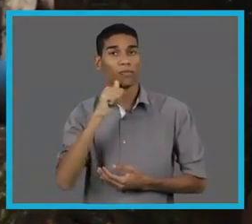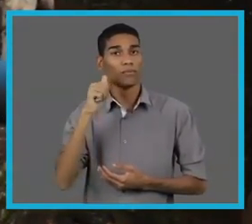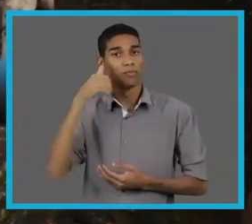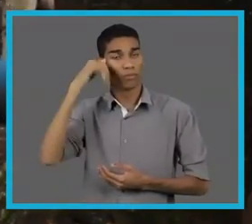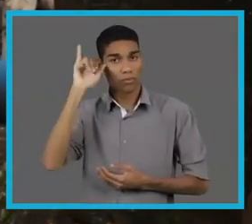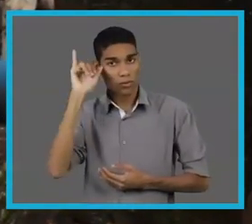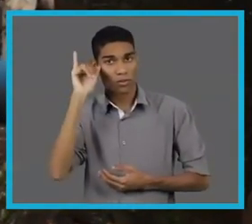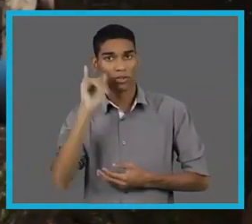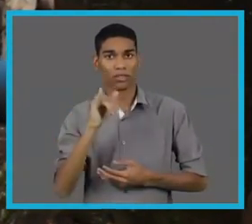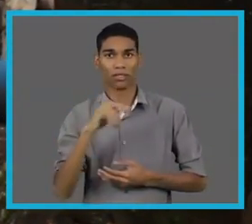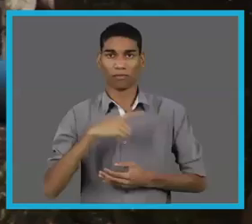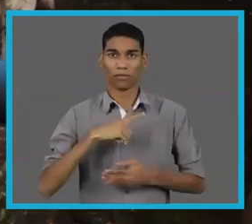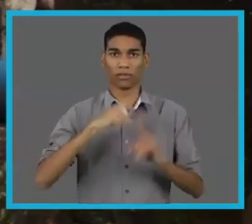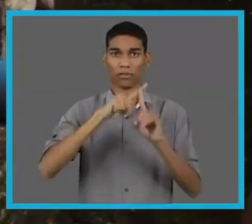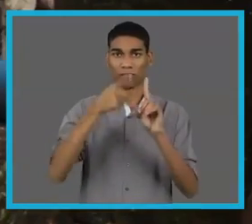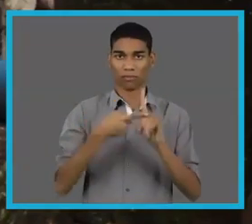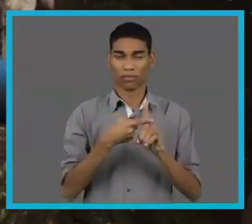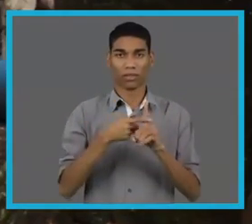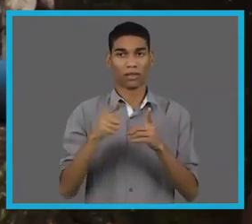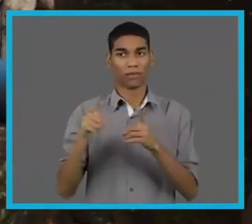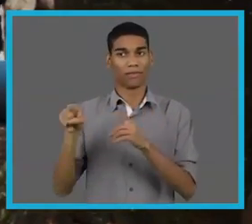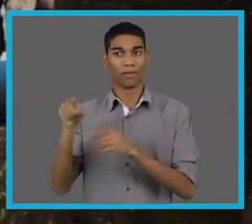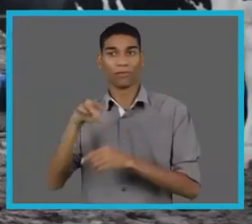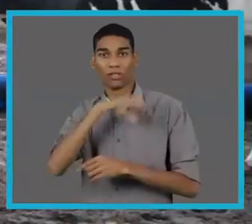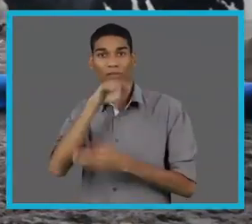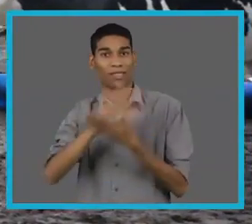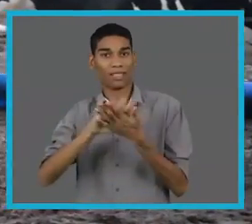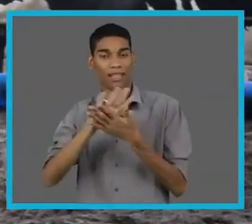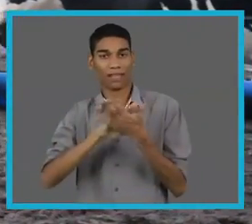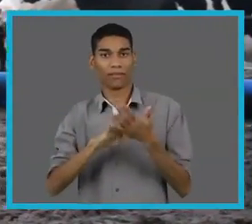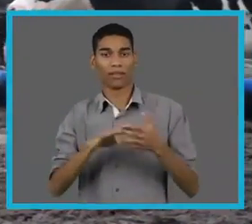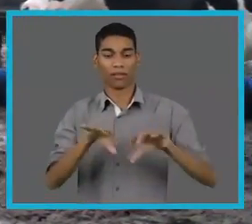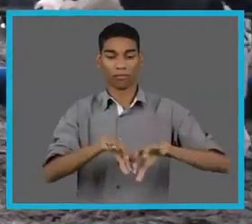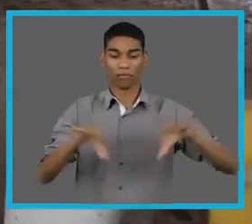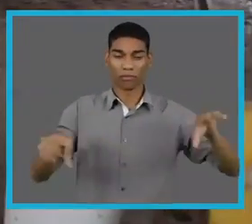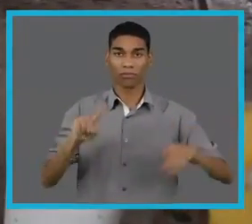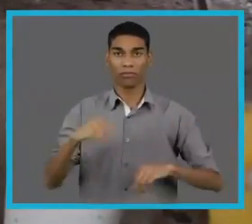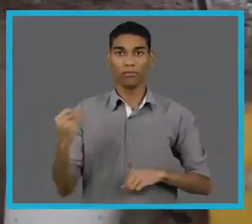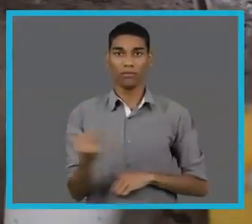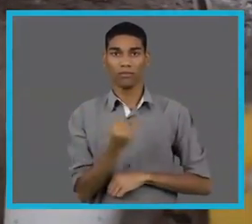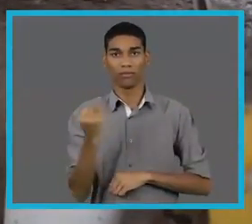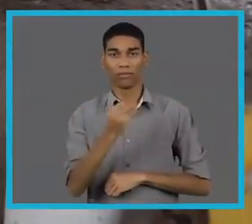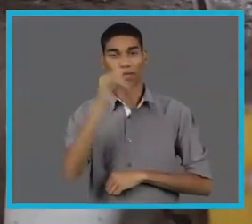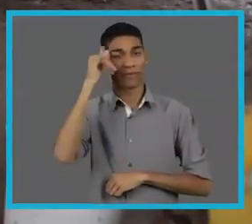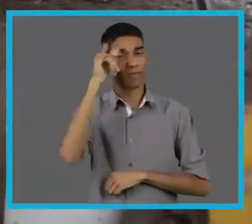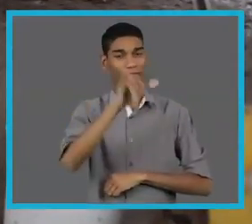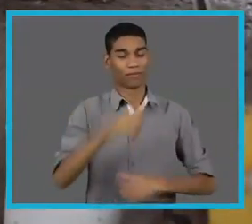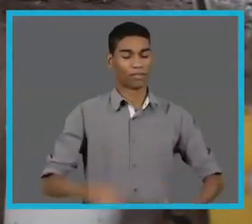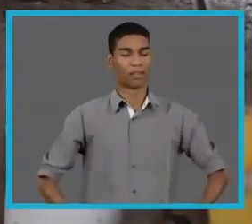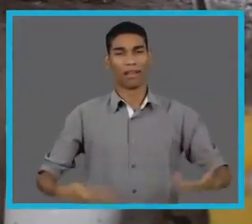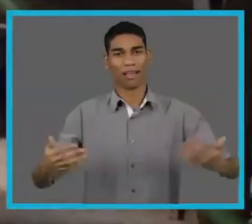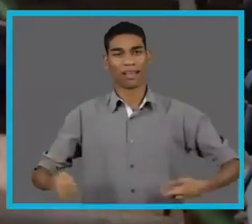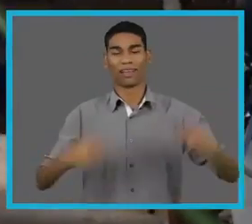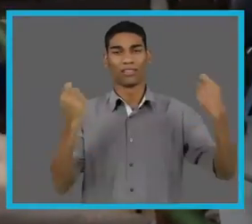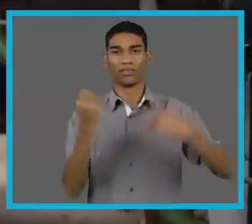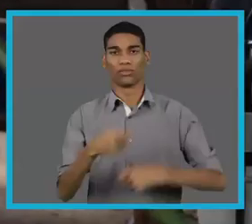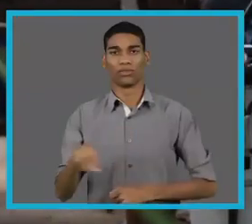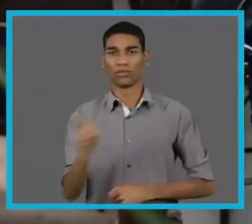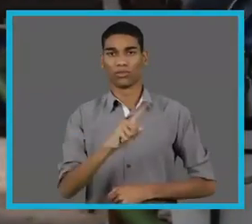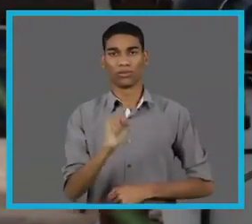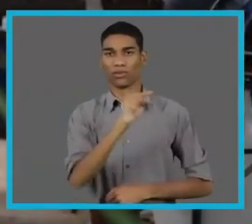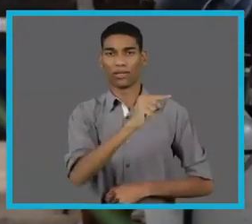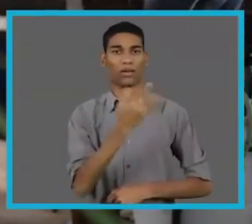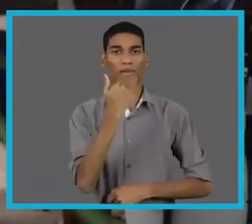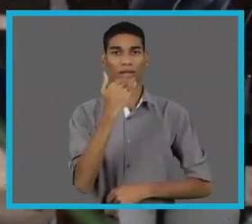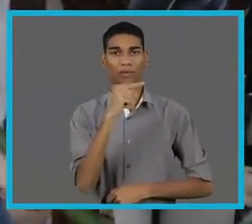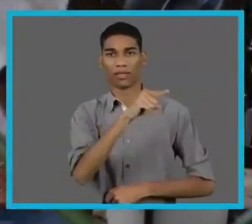e vai adequar a alimentação para os animais que não estão. Essa separação é importante para que se evite gastos desnecessários